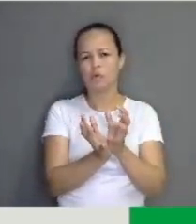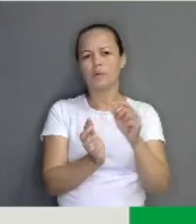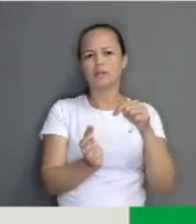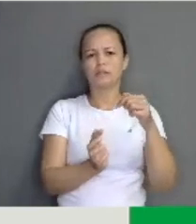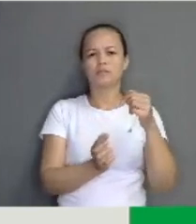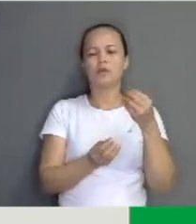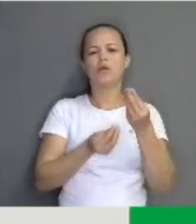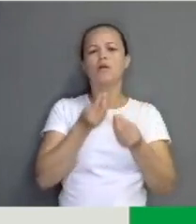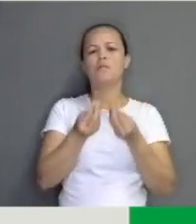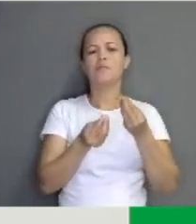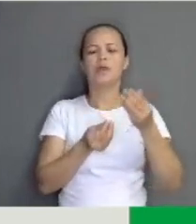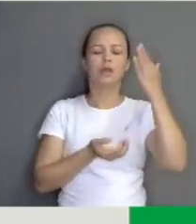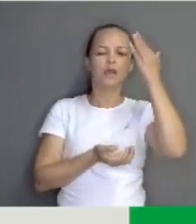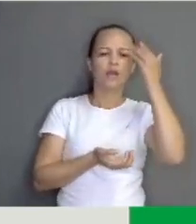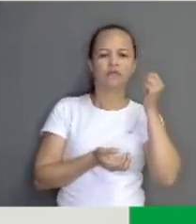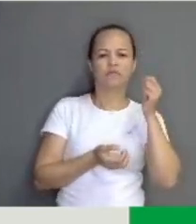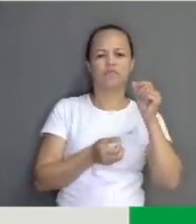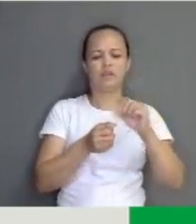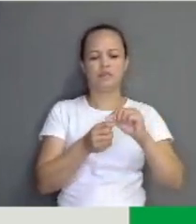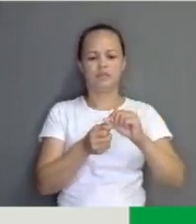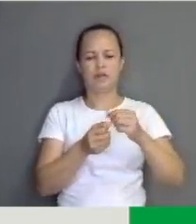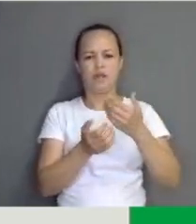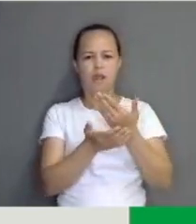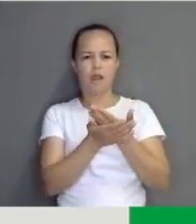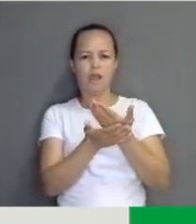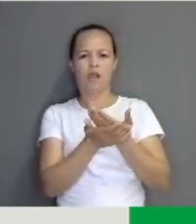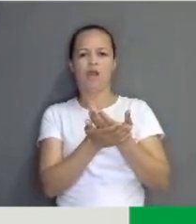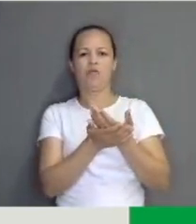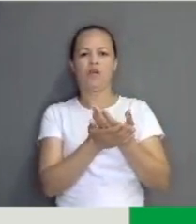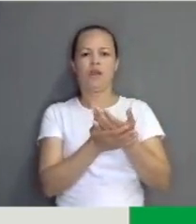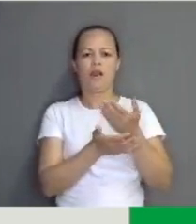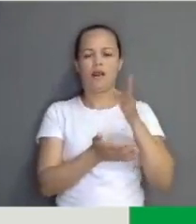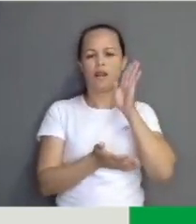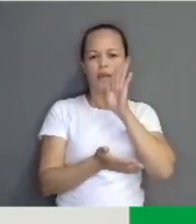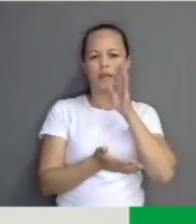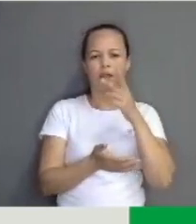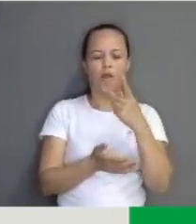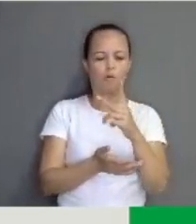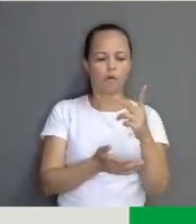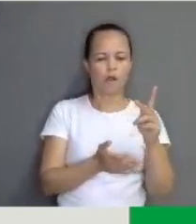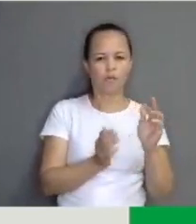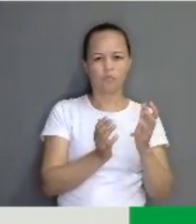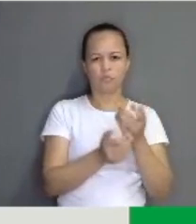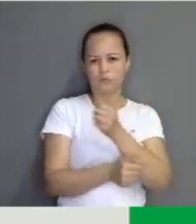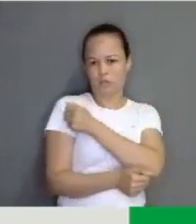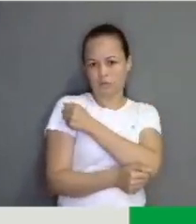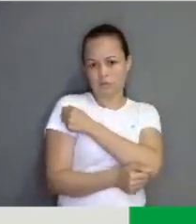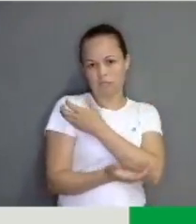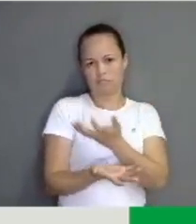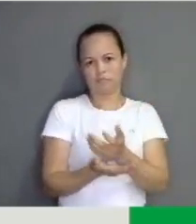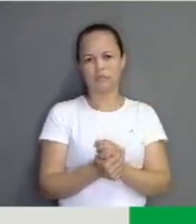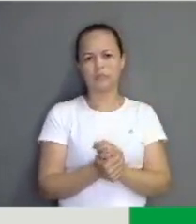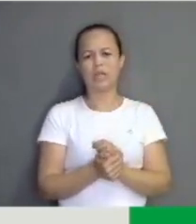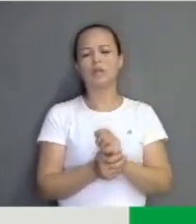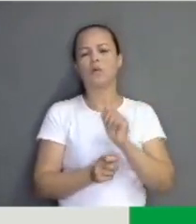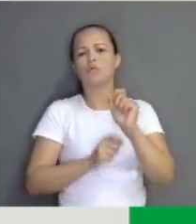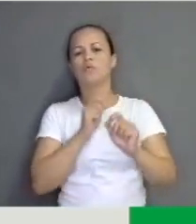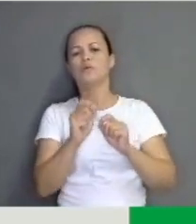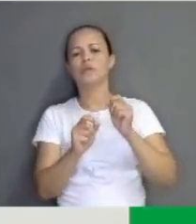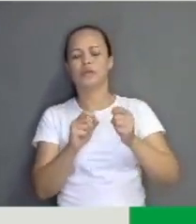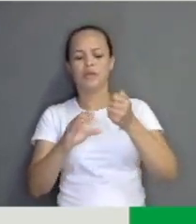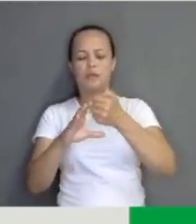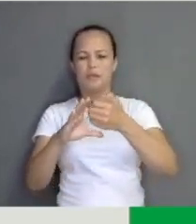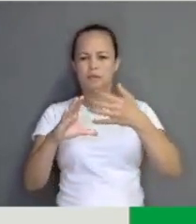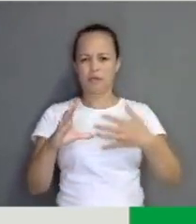uma aula bacana para os seus alunos. Então, o que é que caracteriza um grupo de pessoas? É